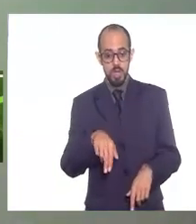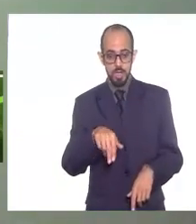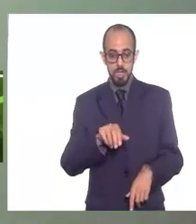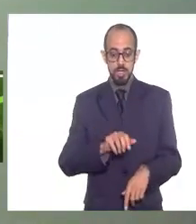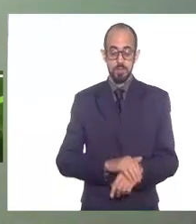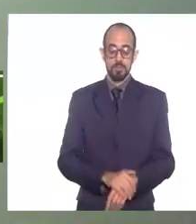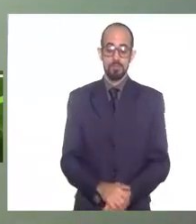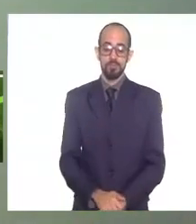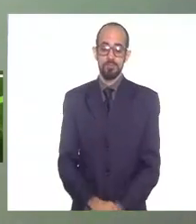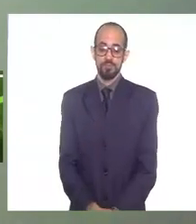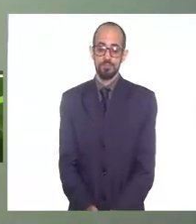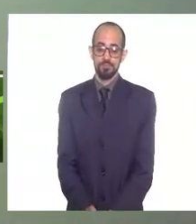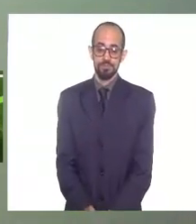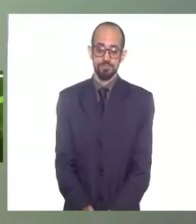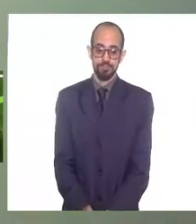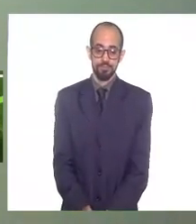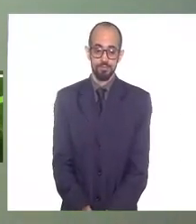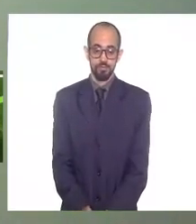suas considerações.